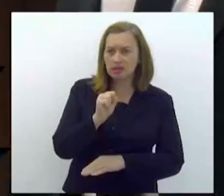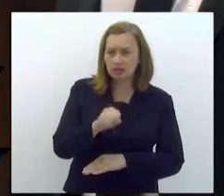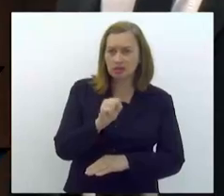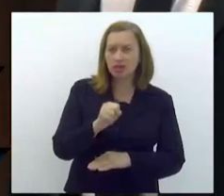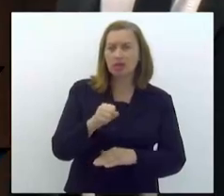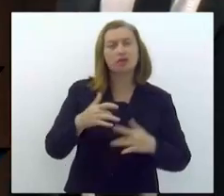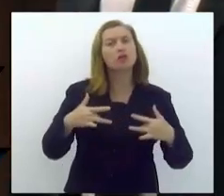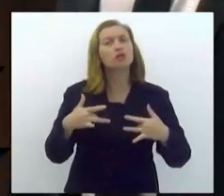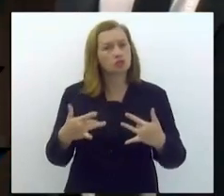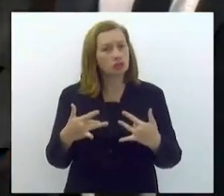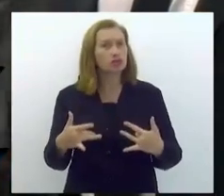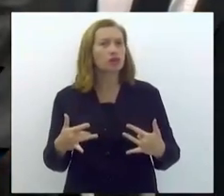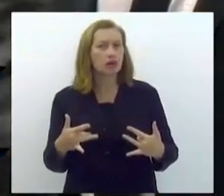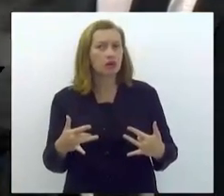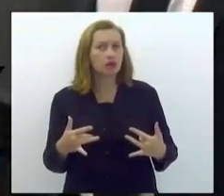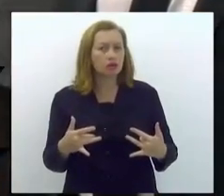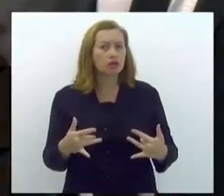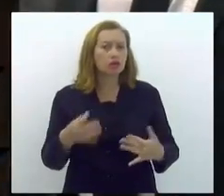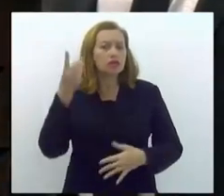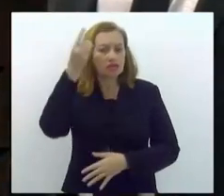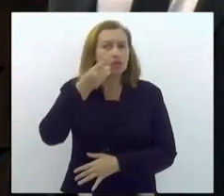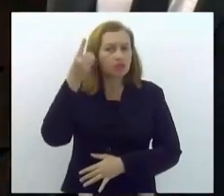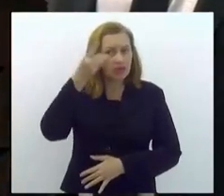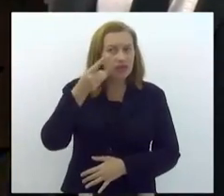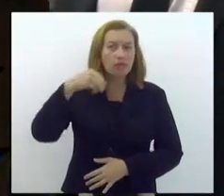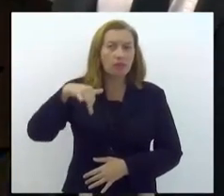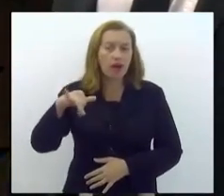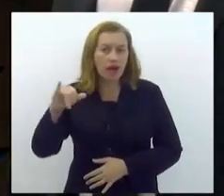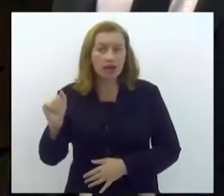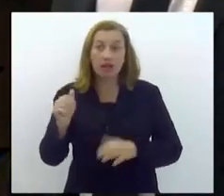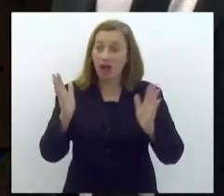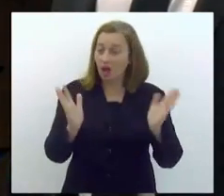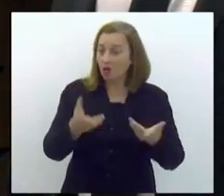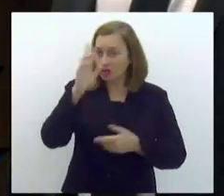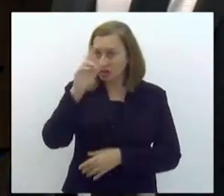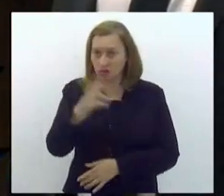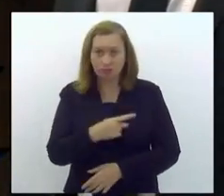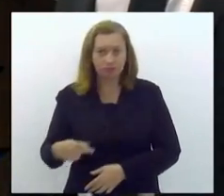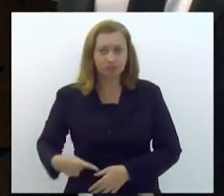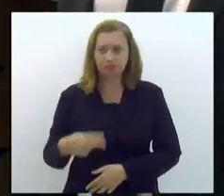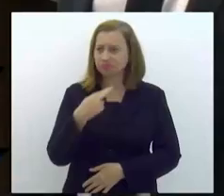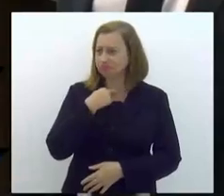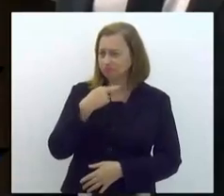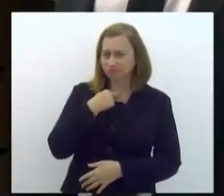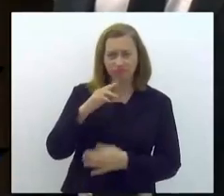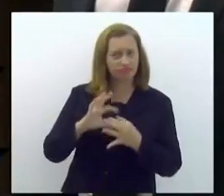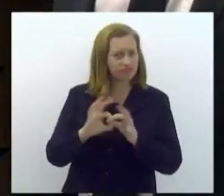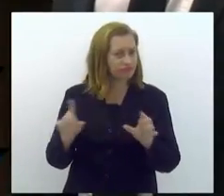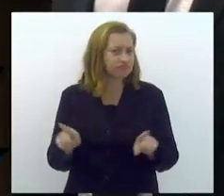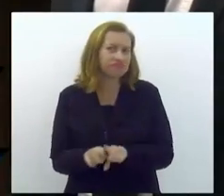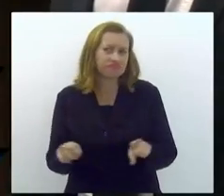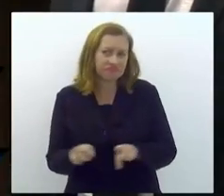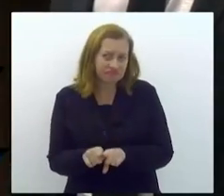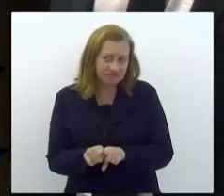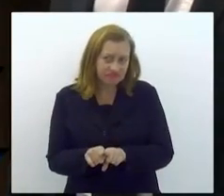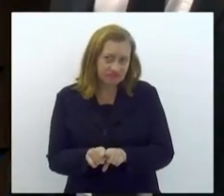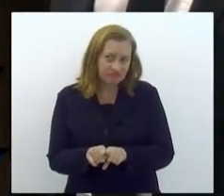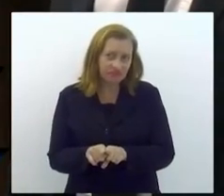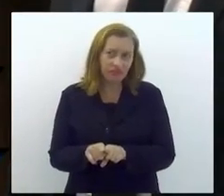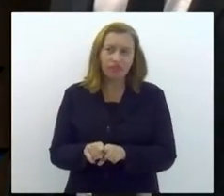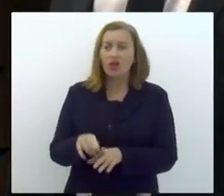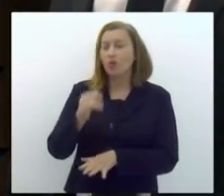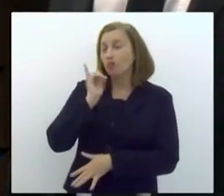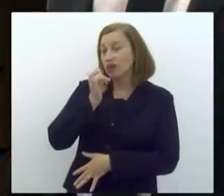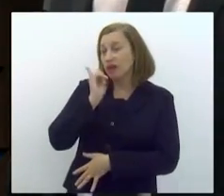se solidarizar com a deputada Marina agora Presidente eu não posso deixar também prevalecer